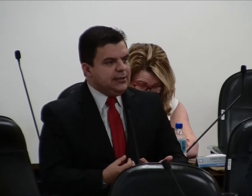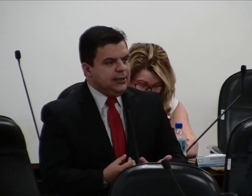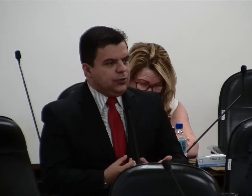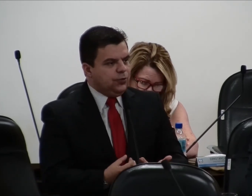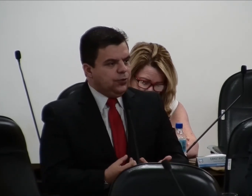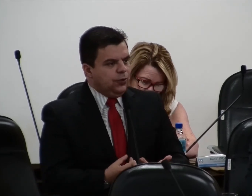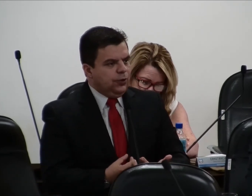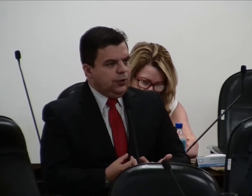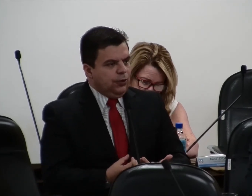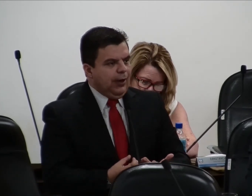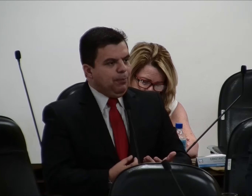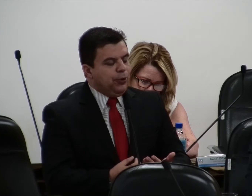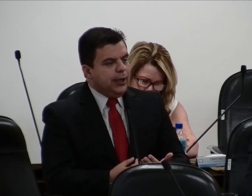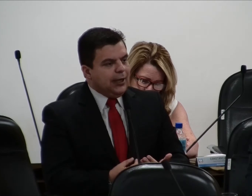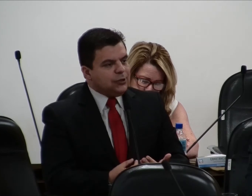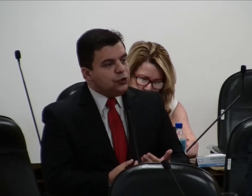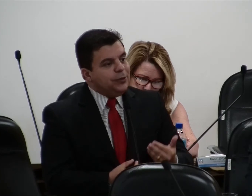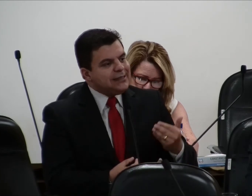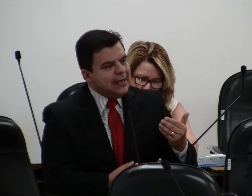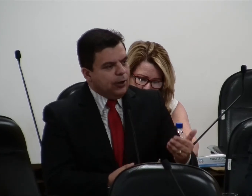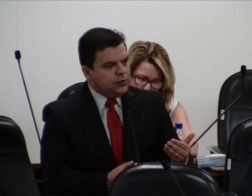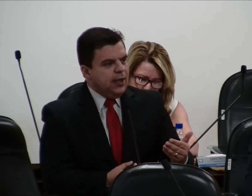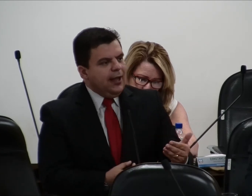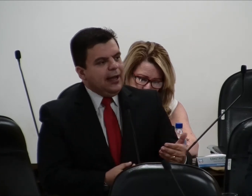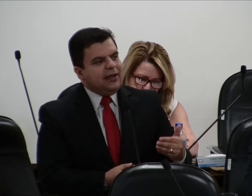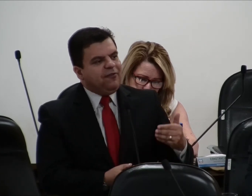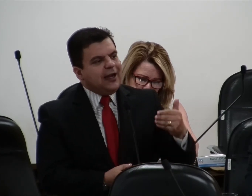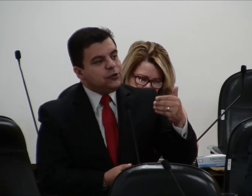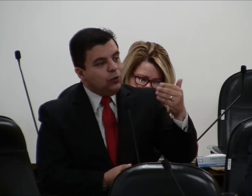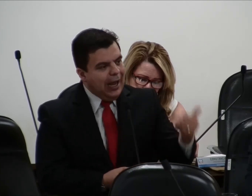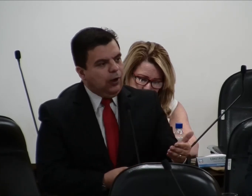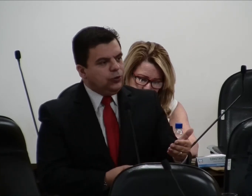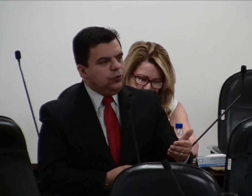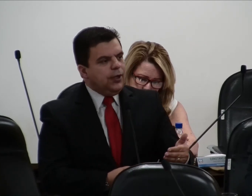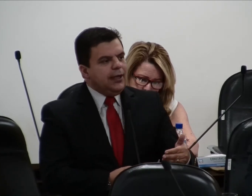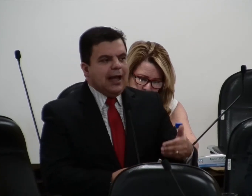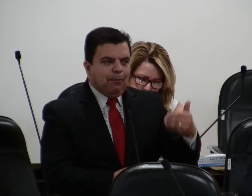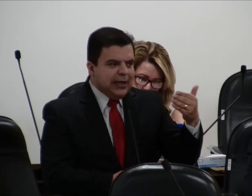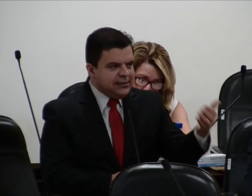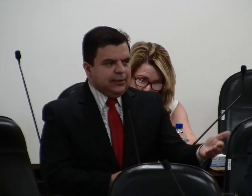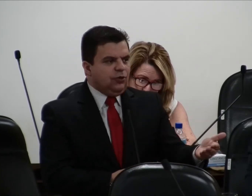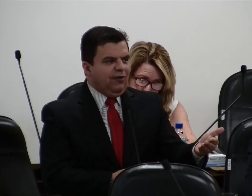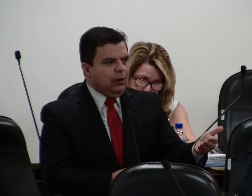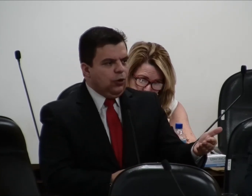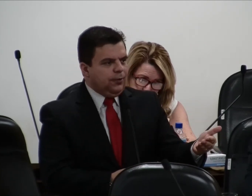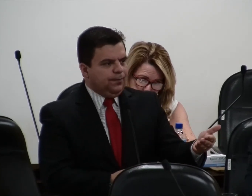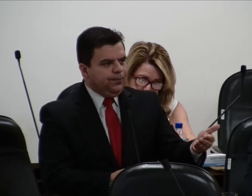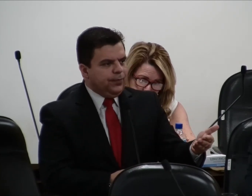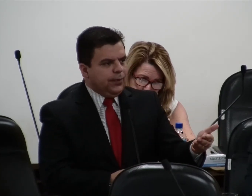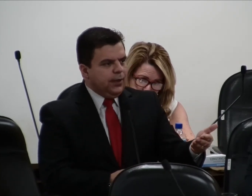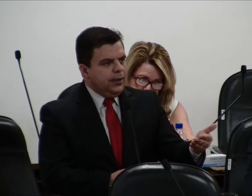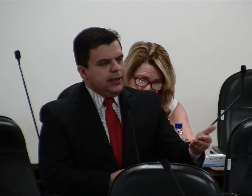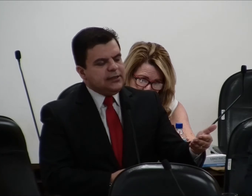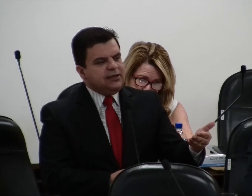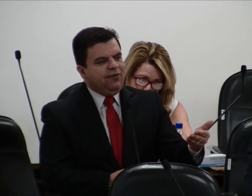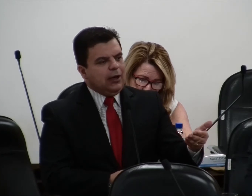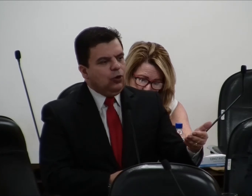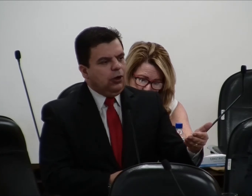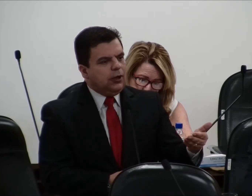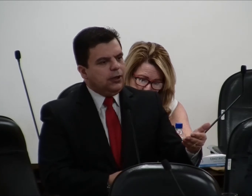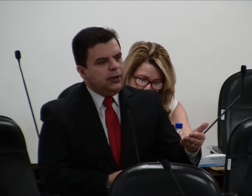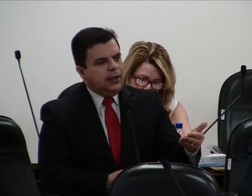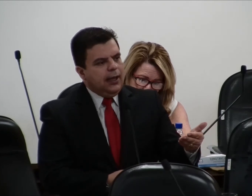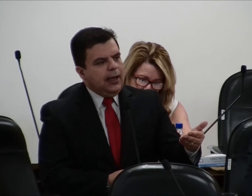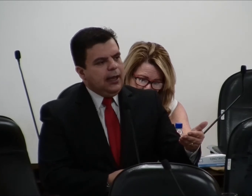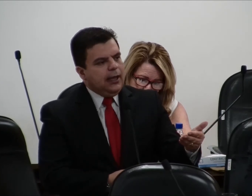nesse quesito. Não é porque a Subcels é que faz o laudo e apresenta o valor. E esse